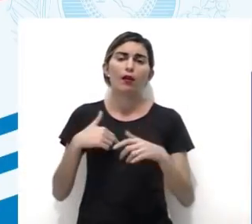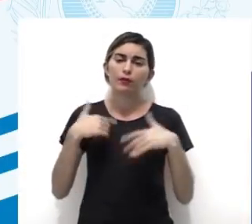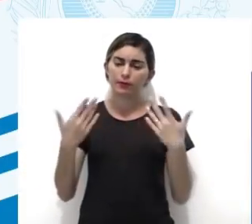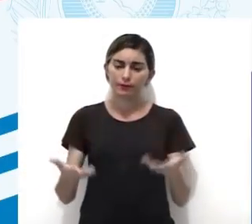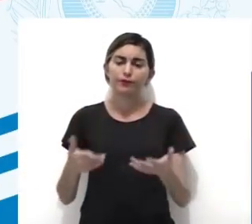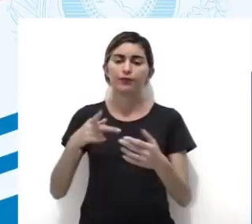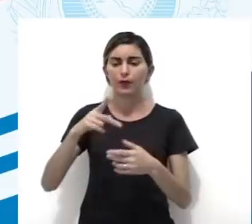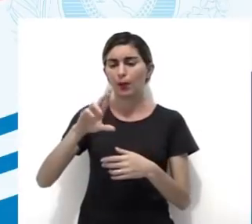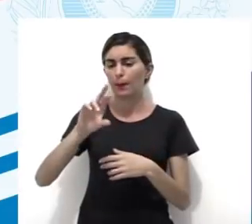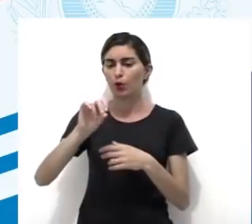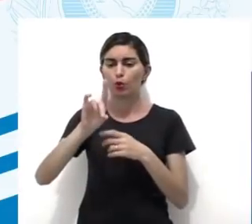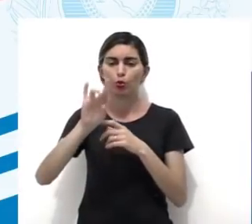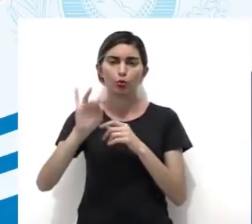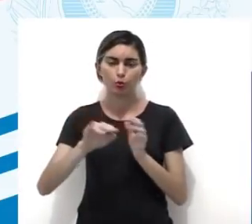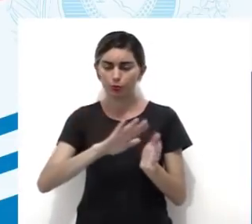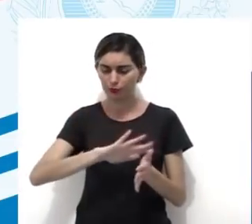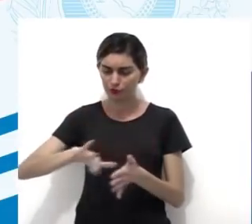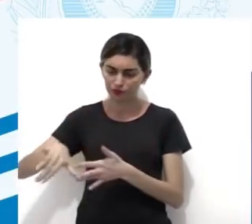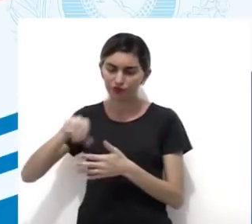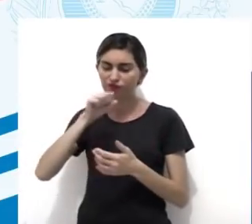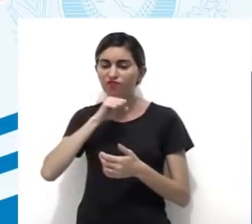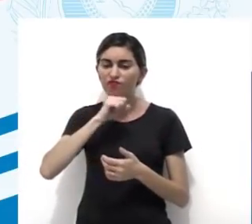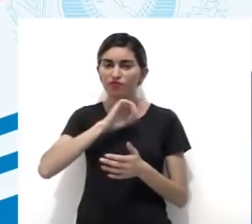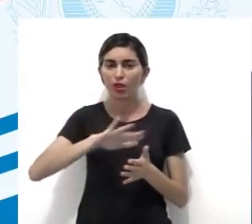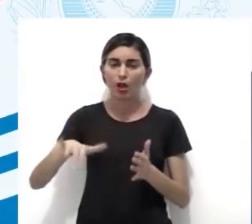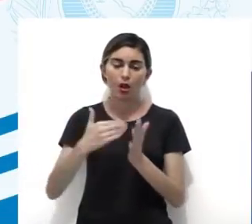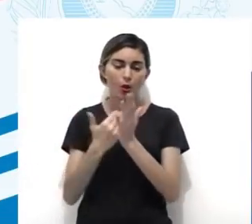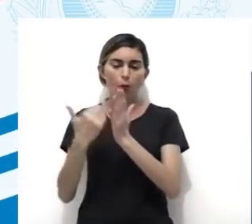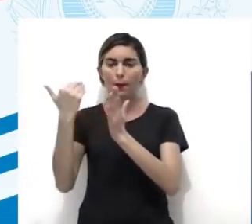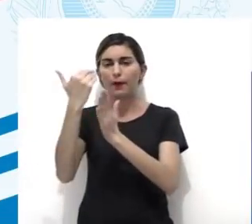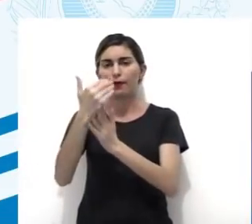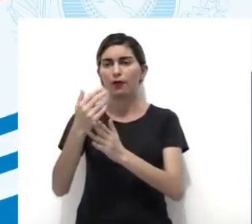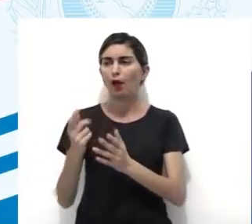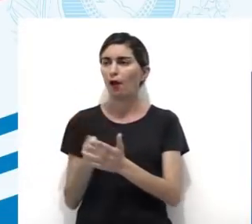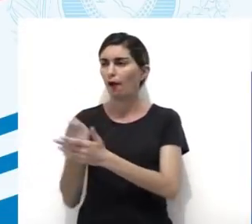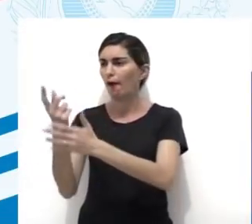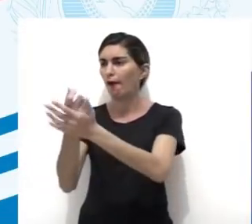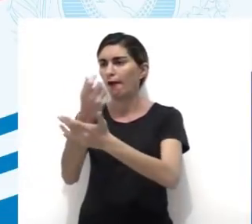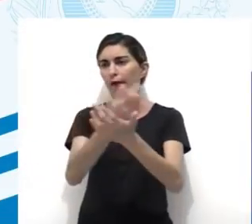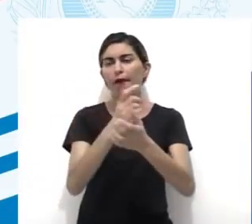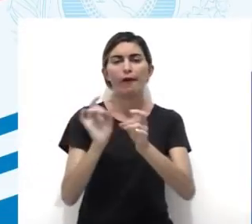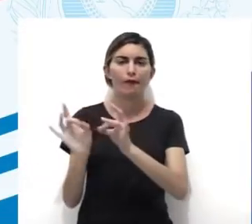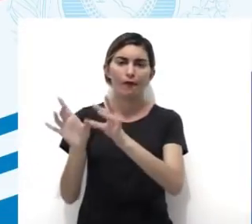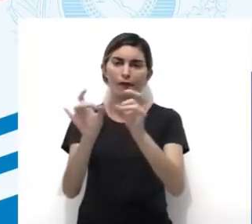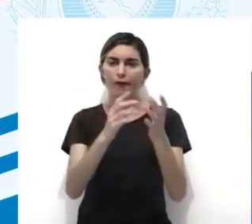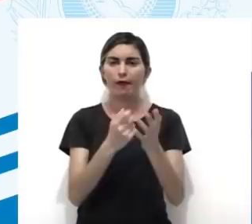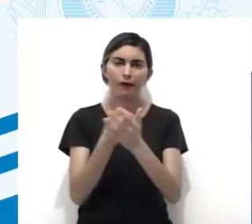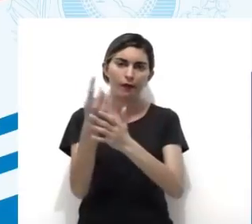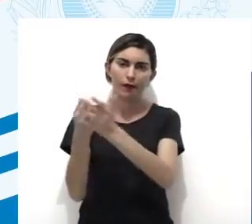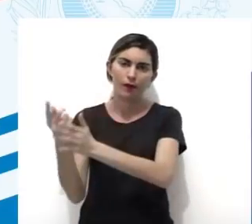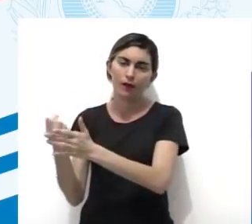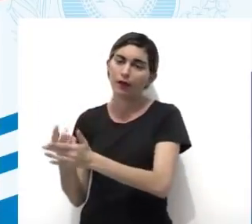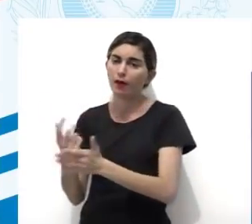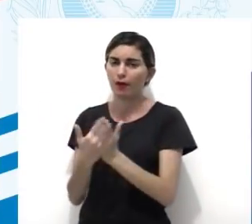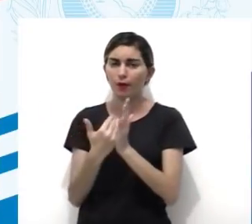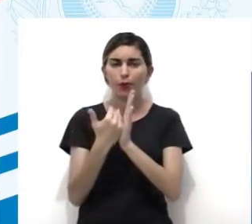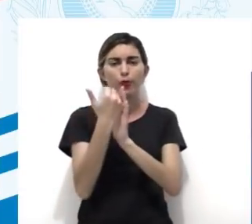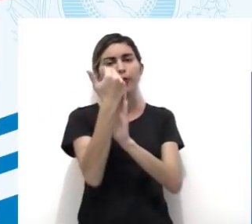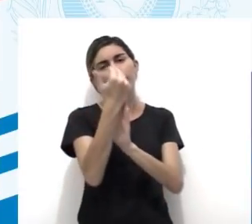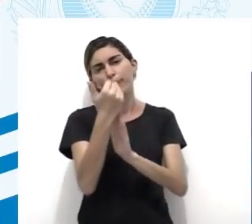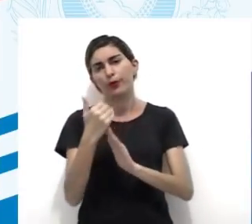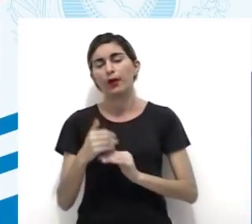esse produto obsoleto, isso daí só vai aumentar a cadeia de consumo, só vai alimentar essa cadeia de consumo para um processo